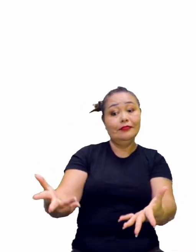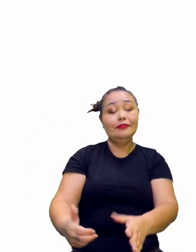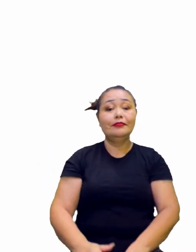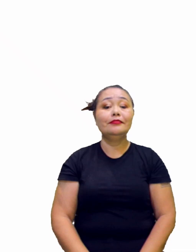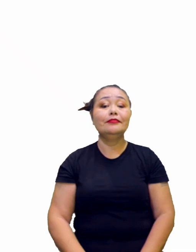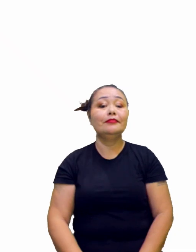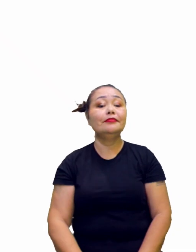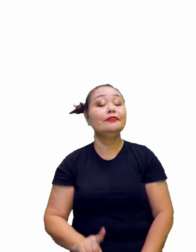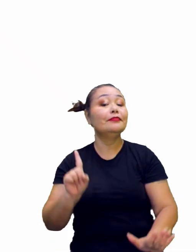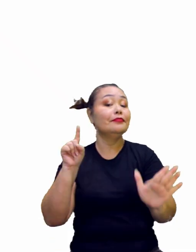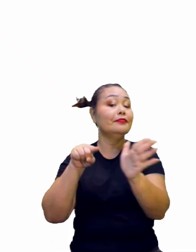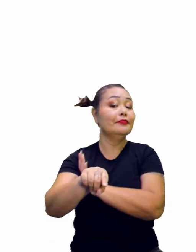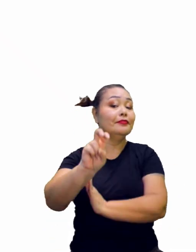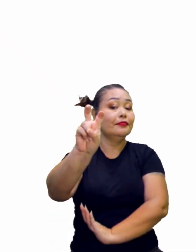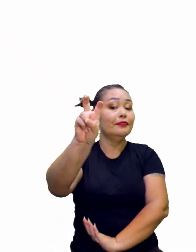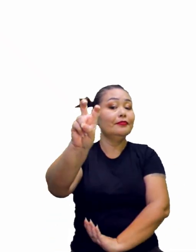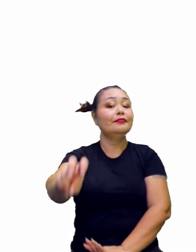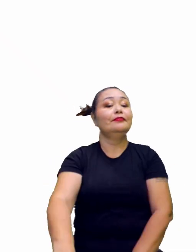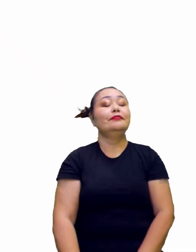Vamos lá para a questão 5.